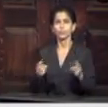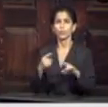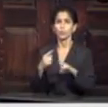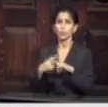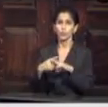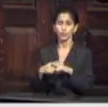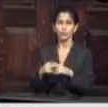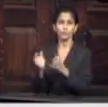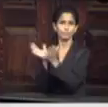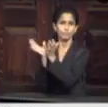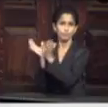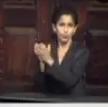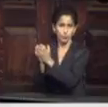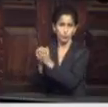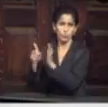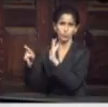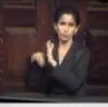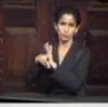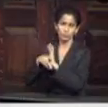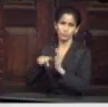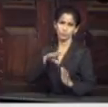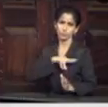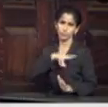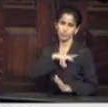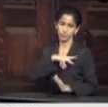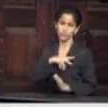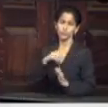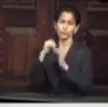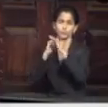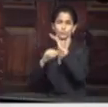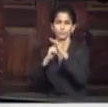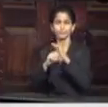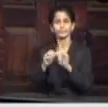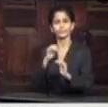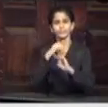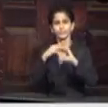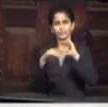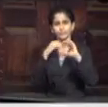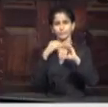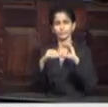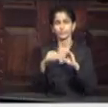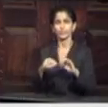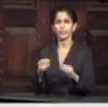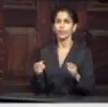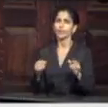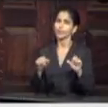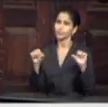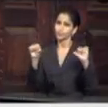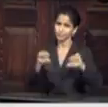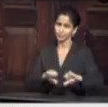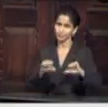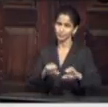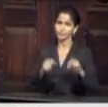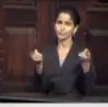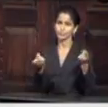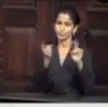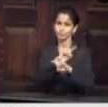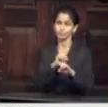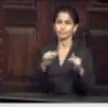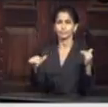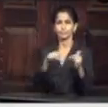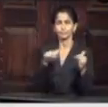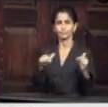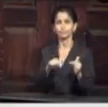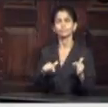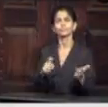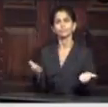lobby dos interesses dos grandes empresários de comunicação, prejudicando diversos trabalhadores de comunicação que precisam